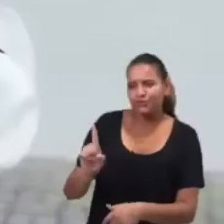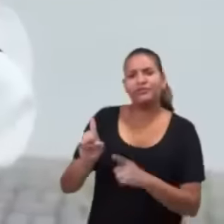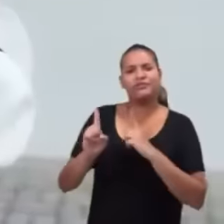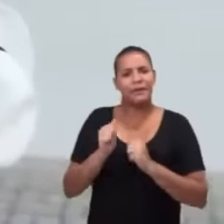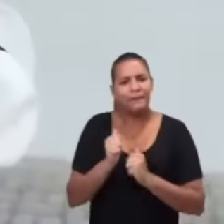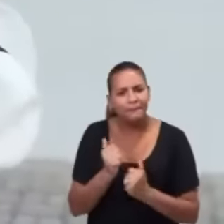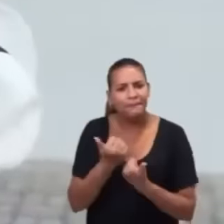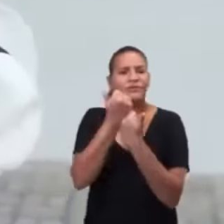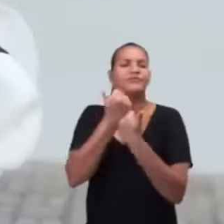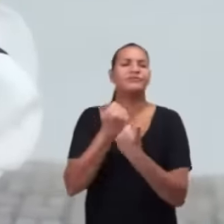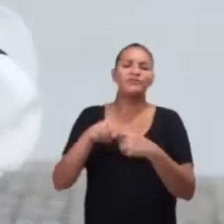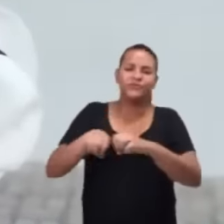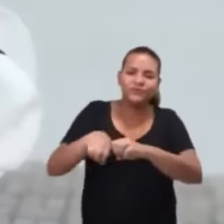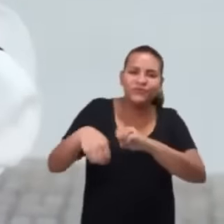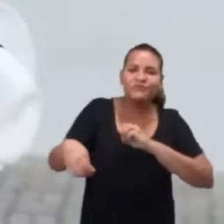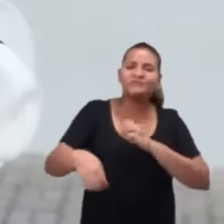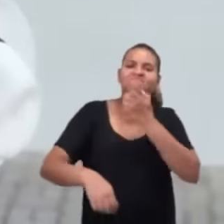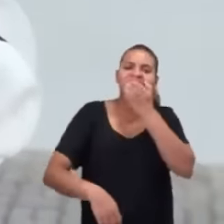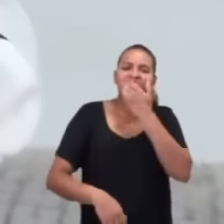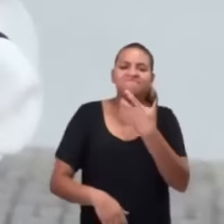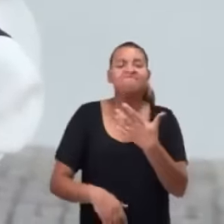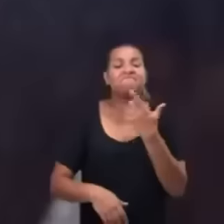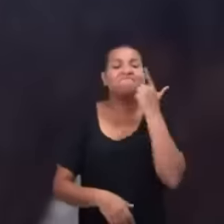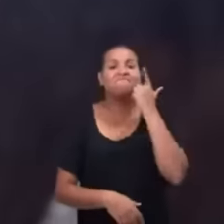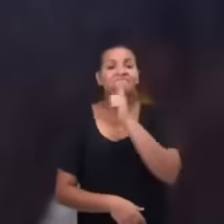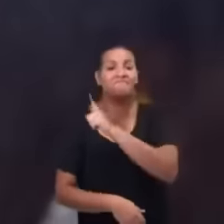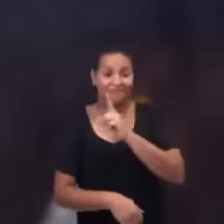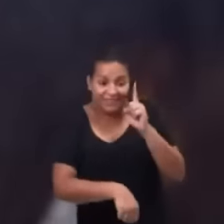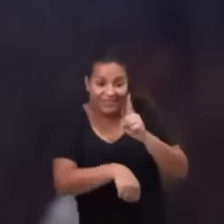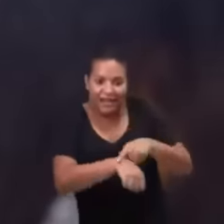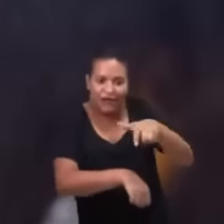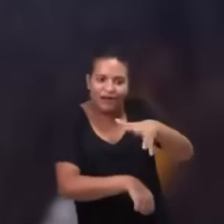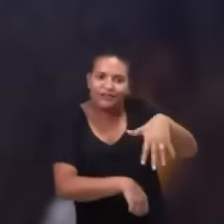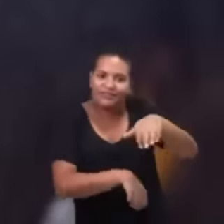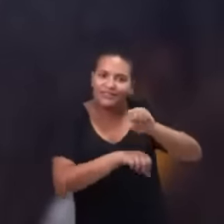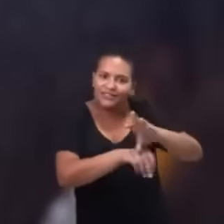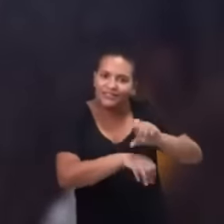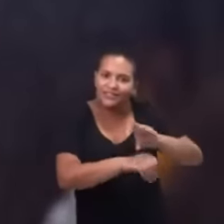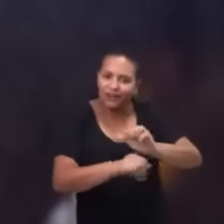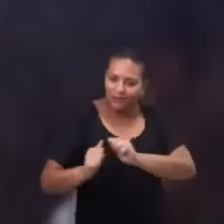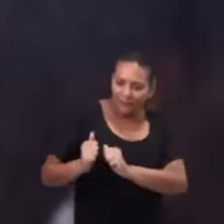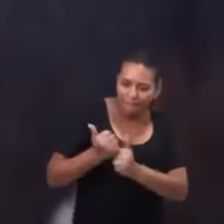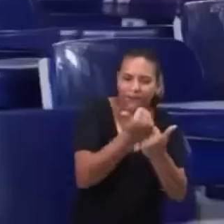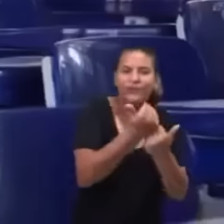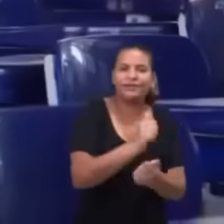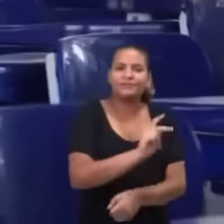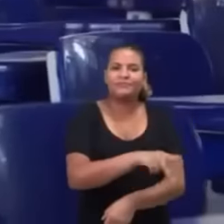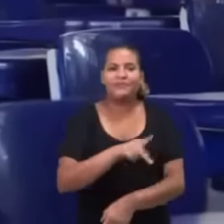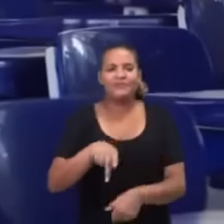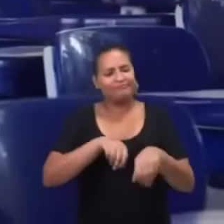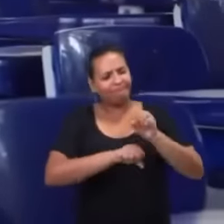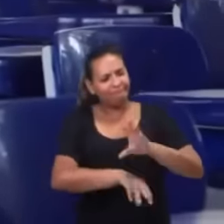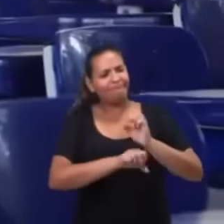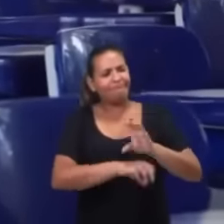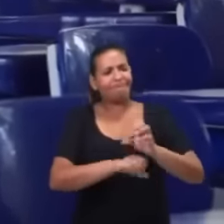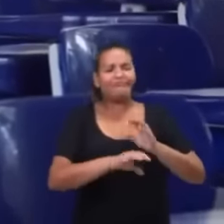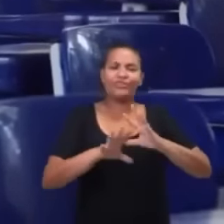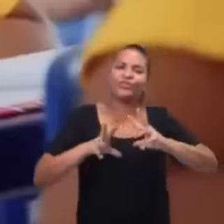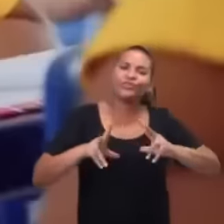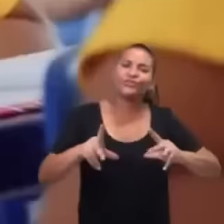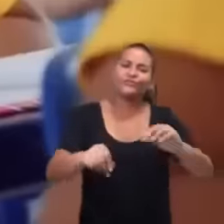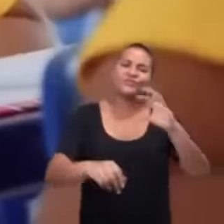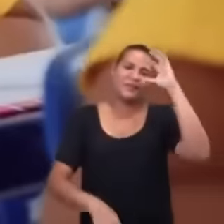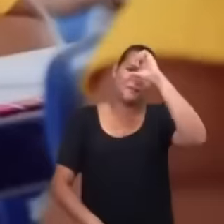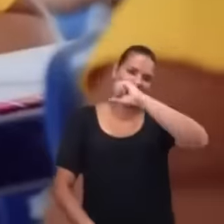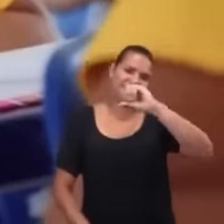apoiados, com muita formação, para que eles consigam entregar ali na sala de aula, apoiando os professores, a aprendizagem que todos